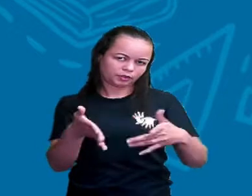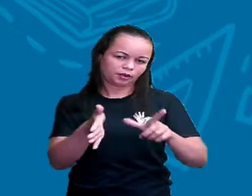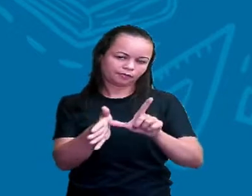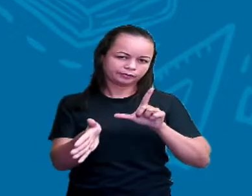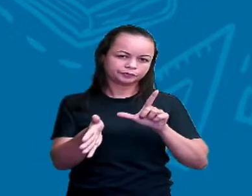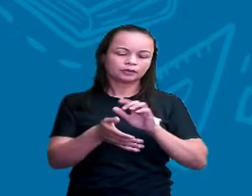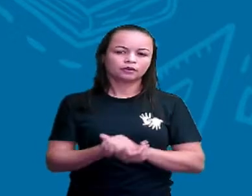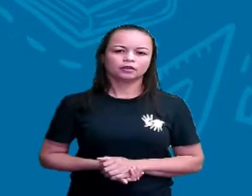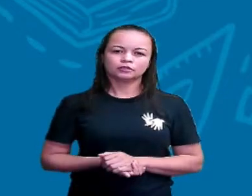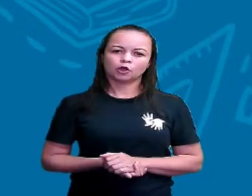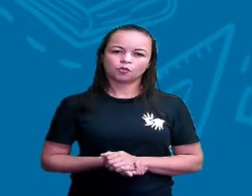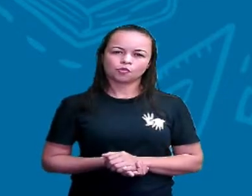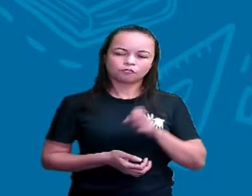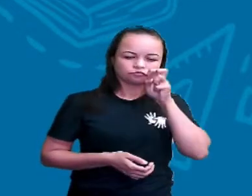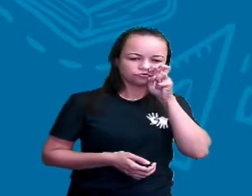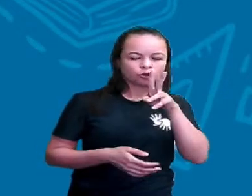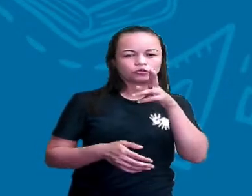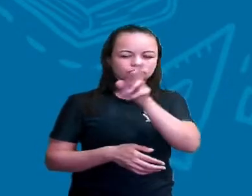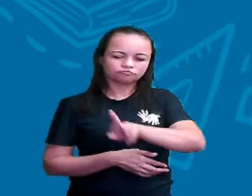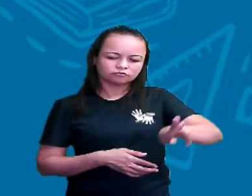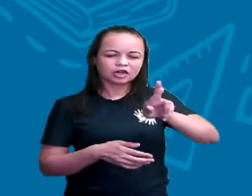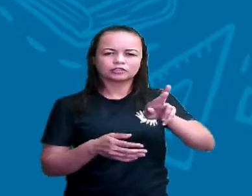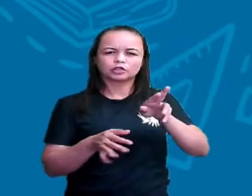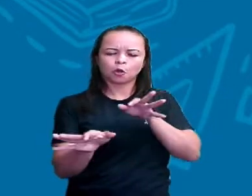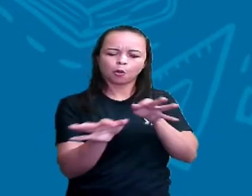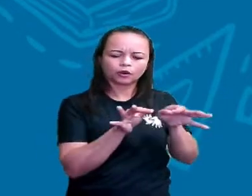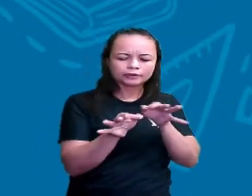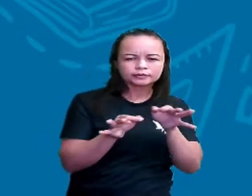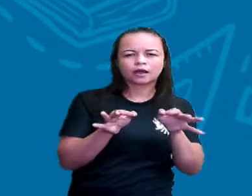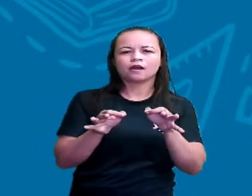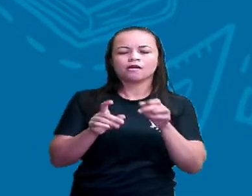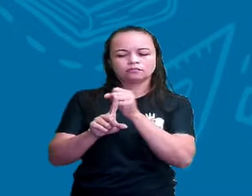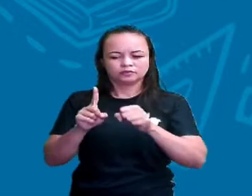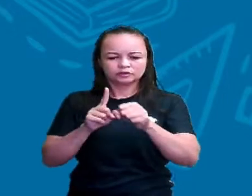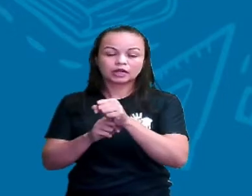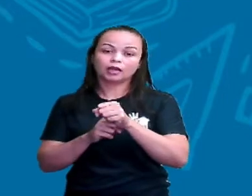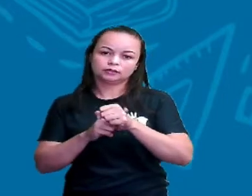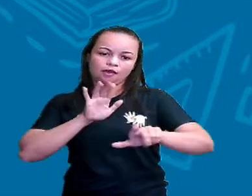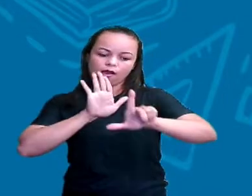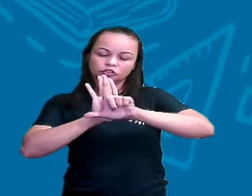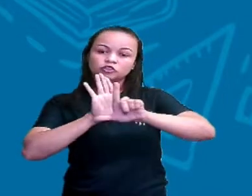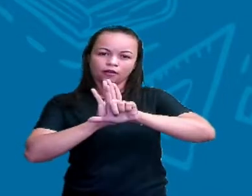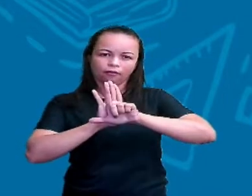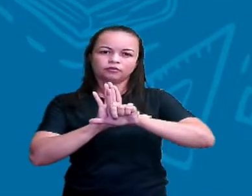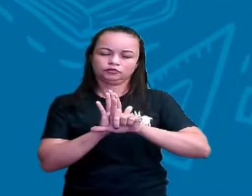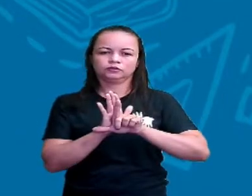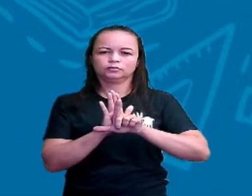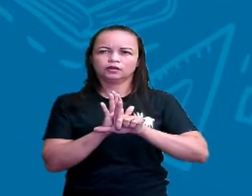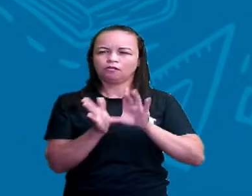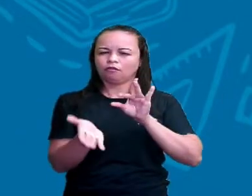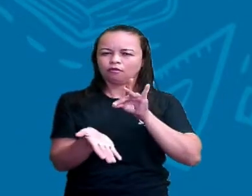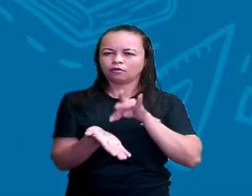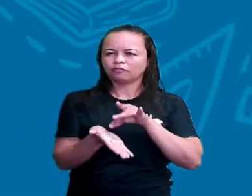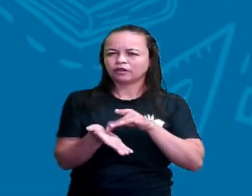força da religião, né? De organizar a sociedade, o que podia, o que não podia. As leis, na verdade, eram